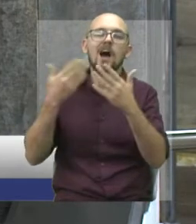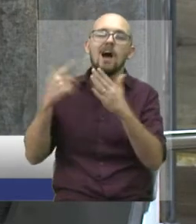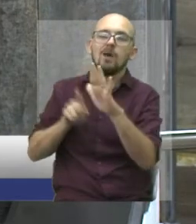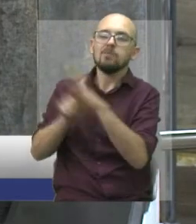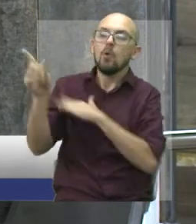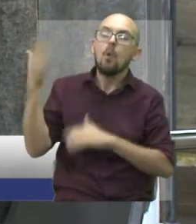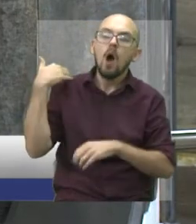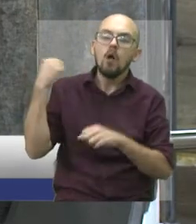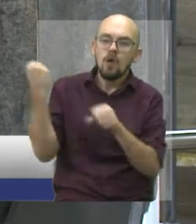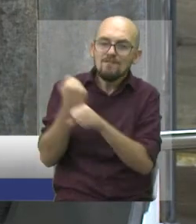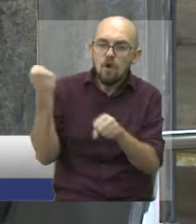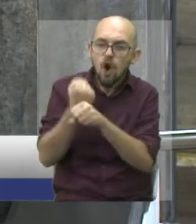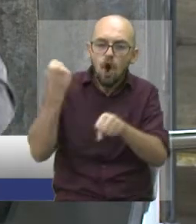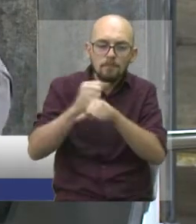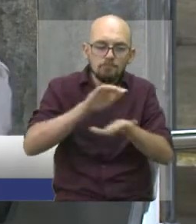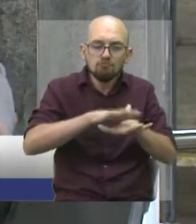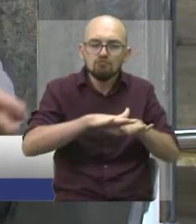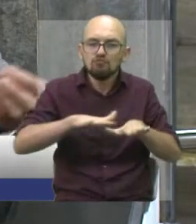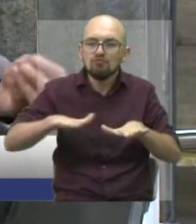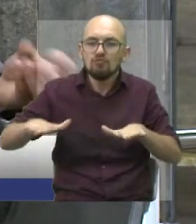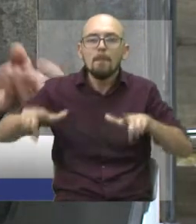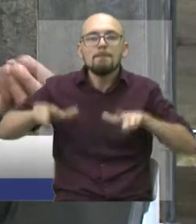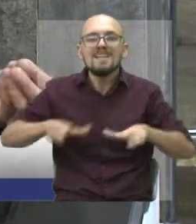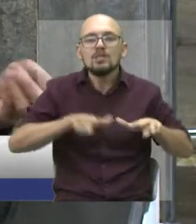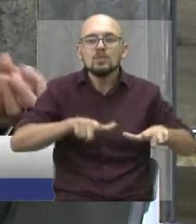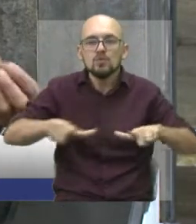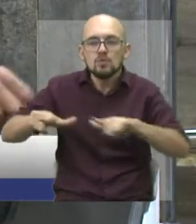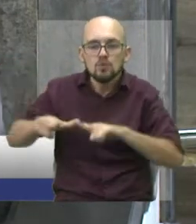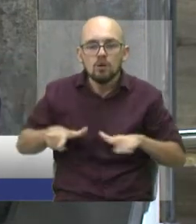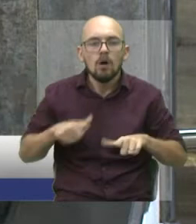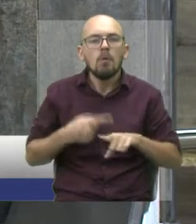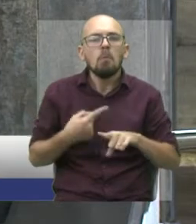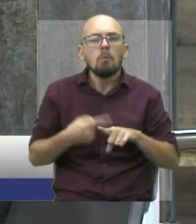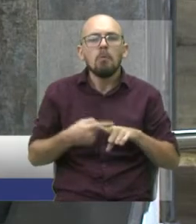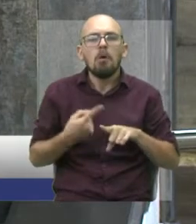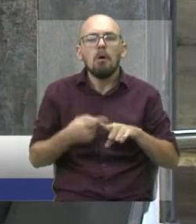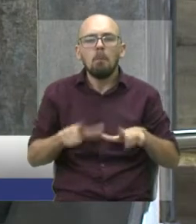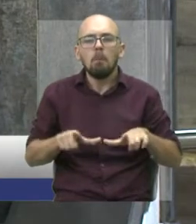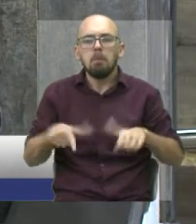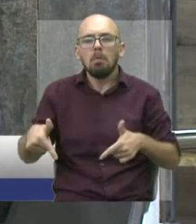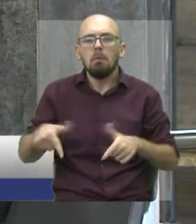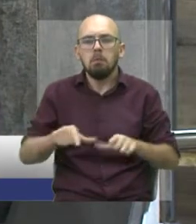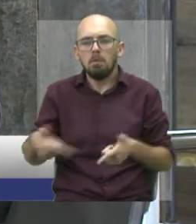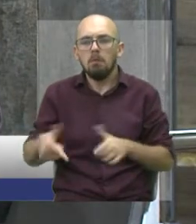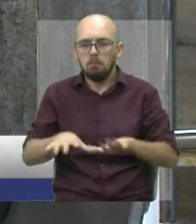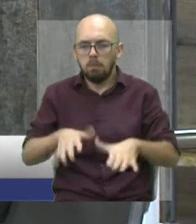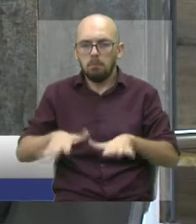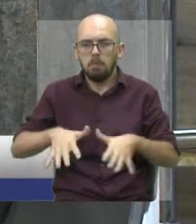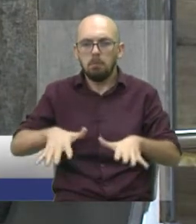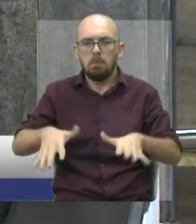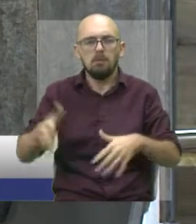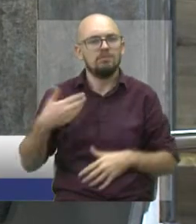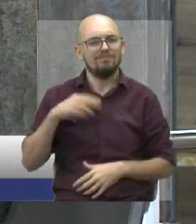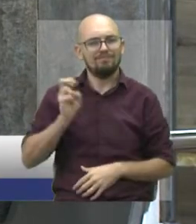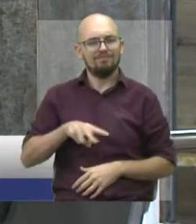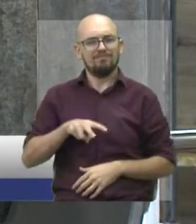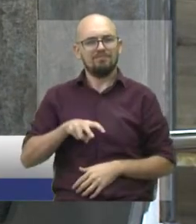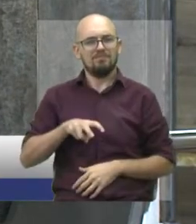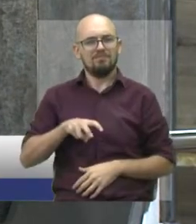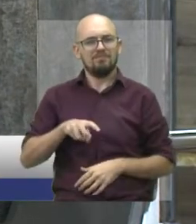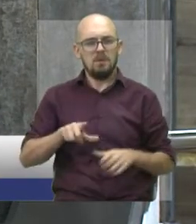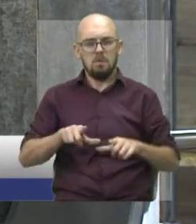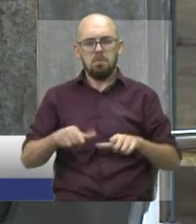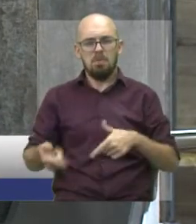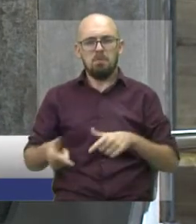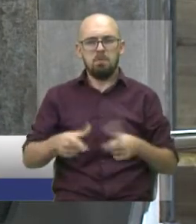reforma do piso da praça. Por quê? O piso estava soltando já, estava deteriorando o concreto lá. Serviço